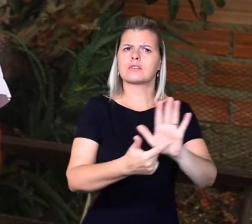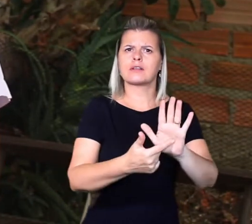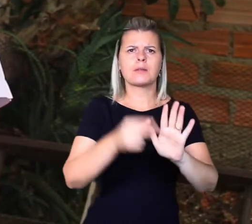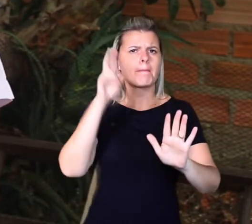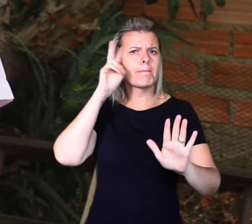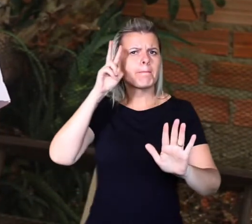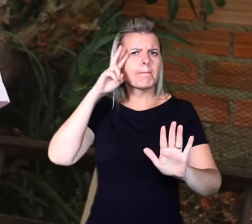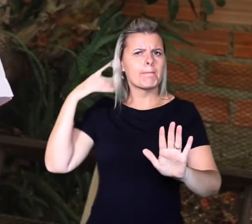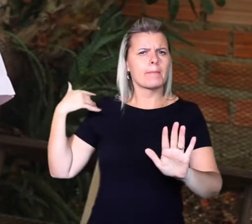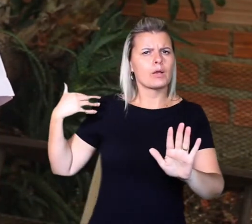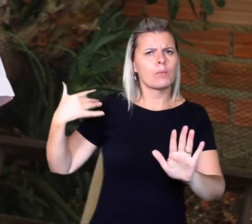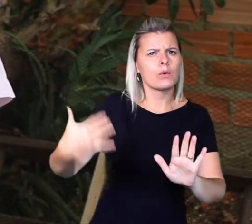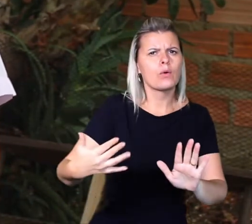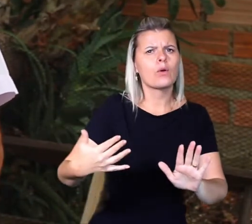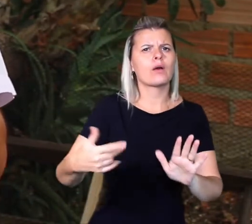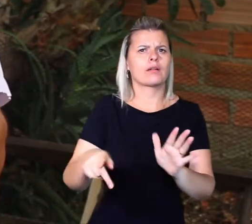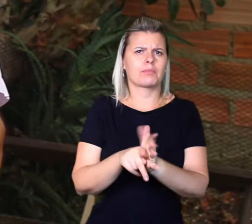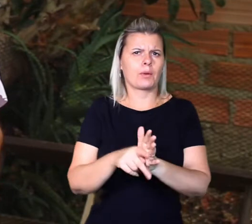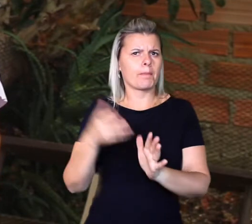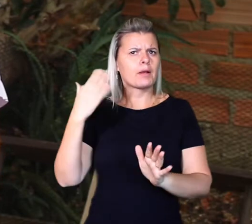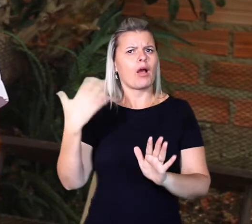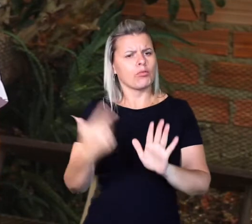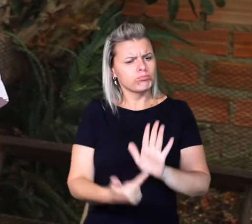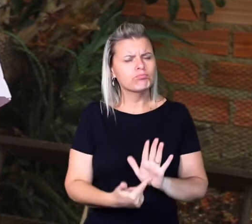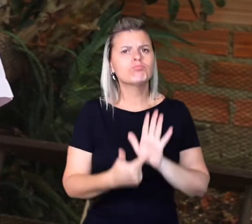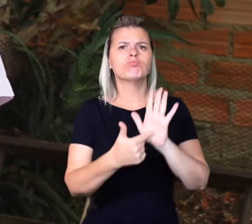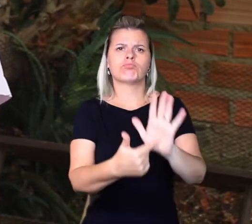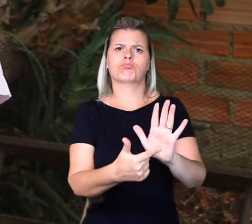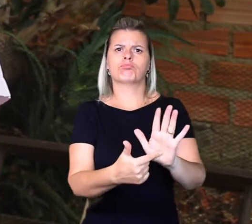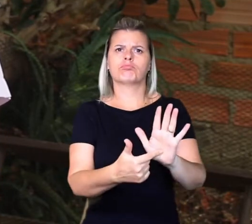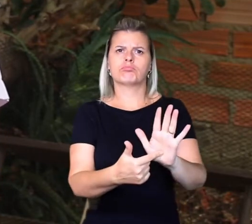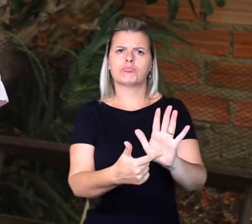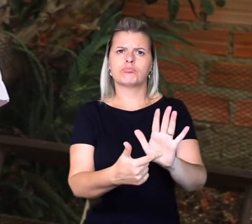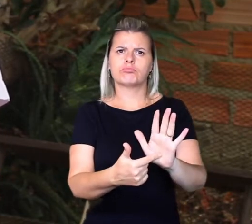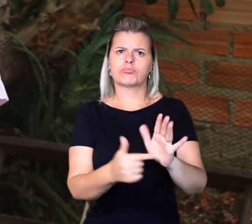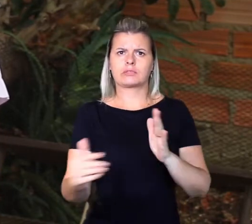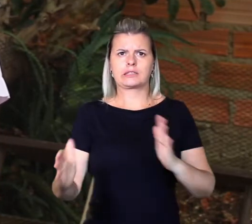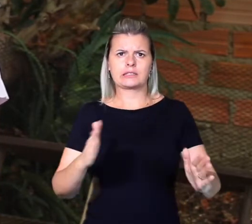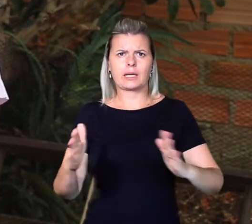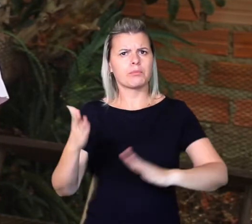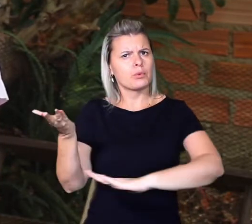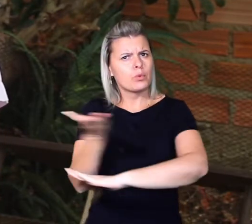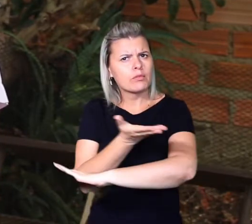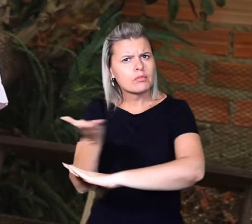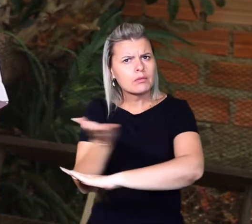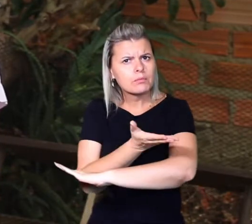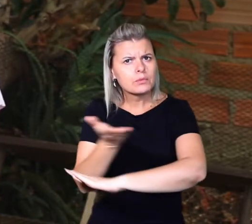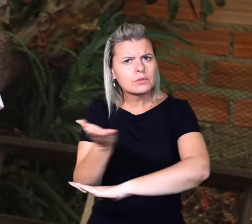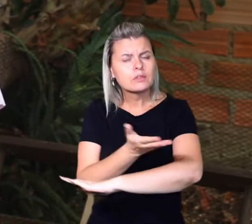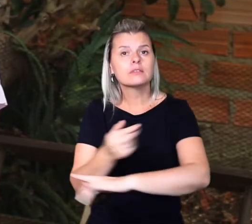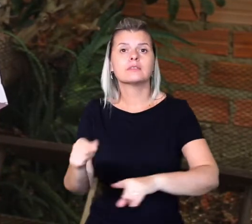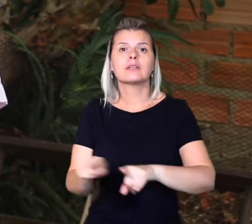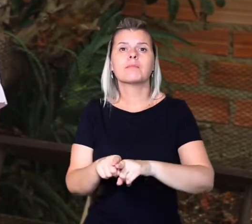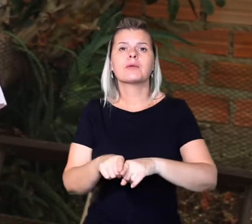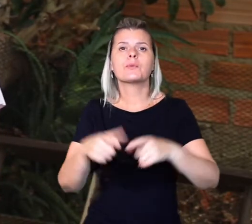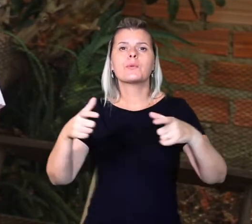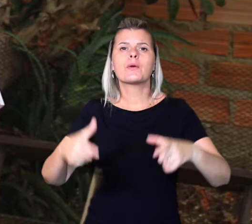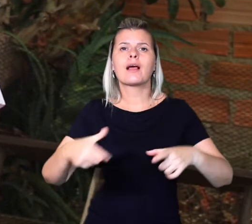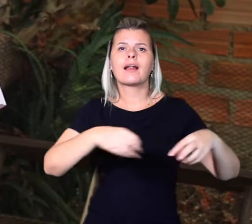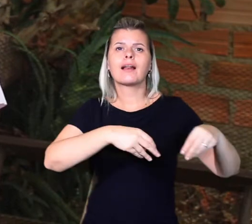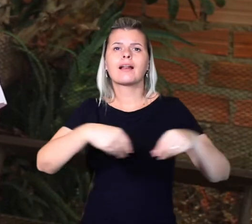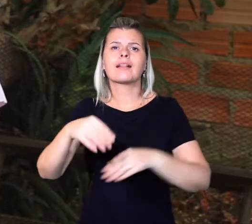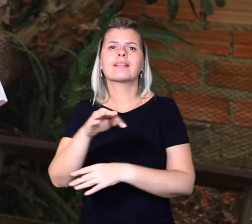são territórios de memórias do passado se afirmando num tempo moderno e contemporâneo, dos terreiros hoje também que